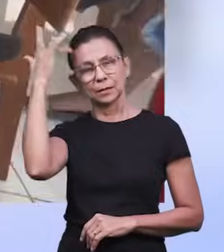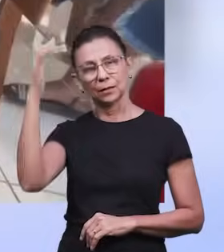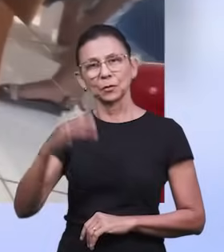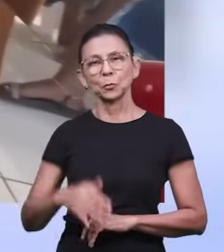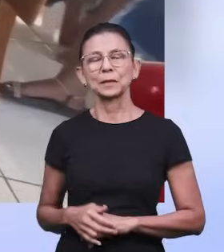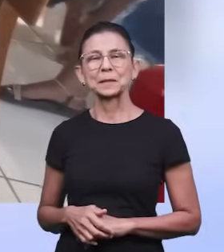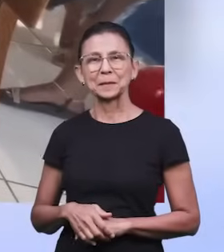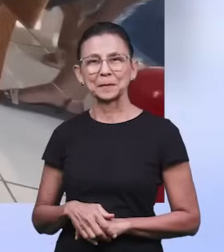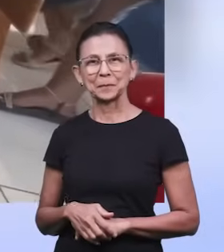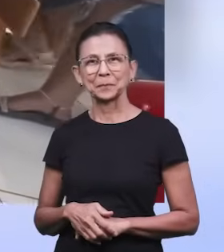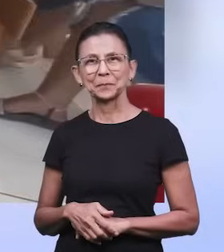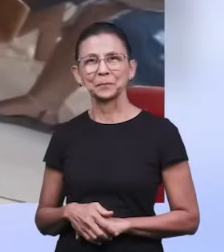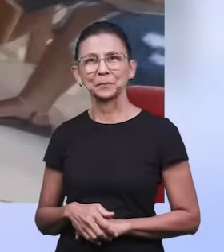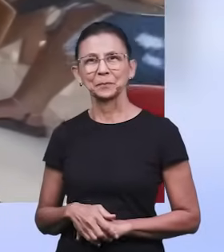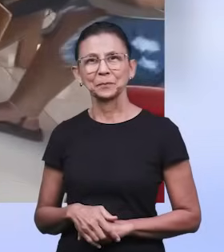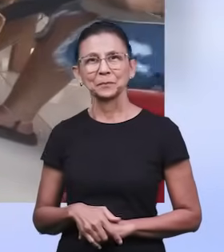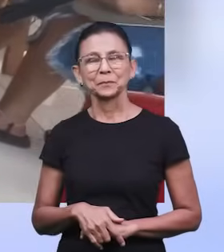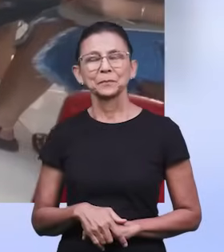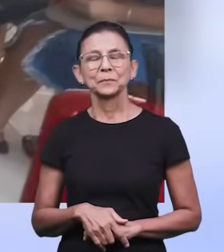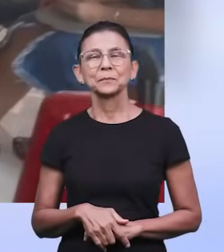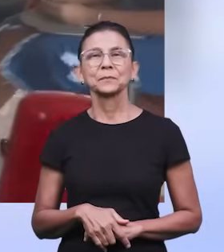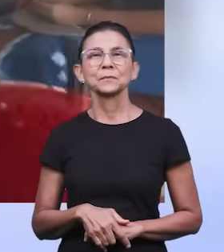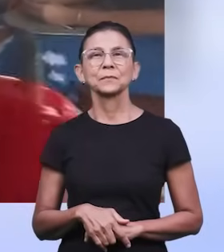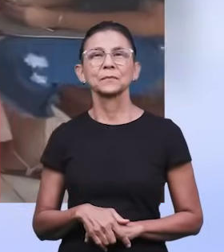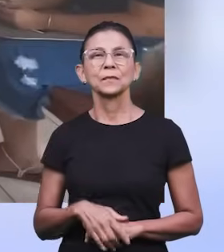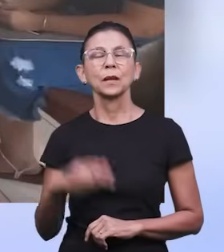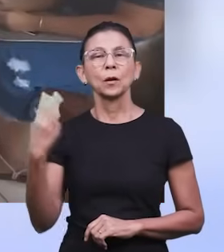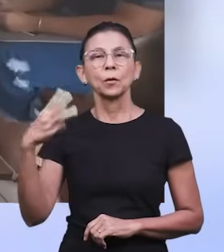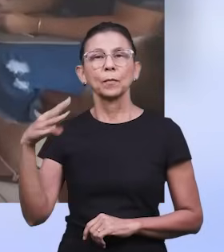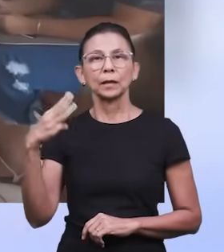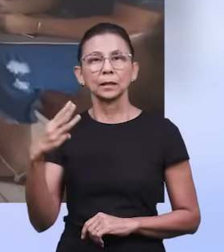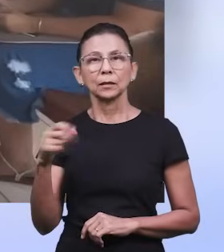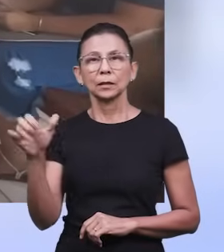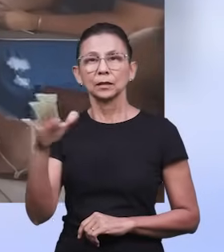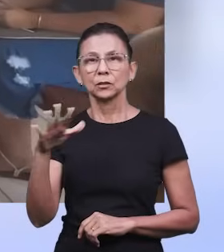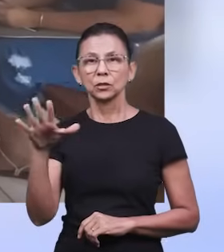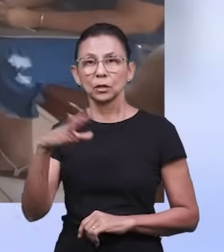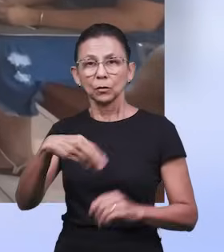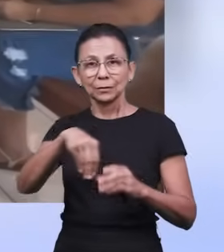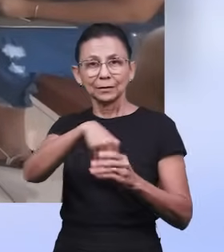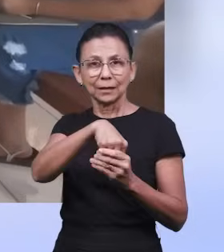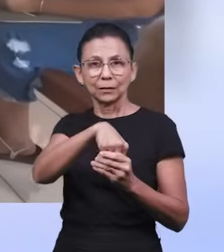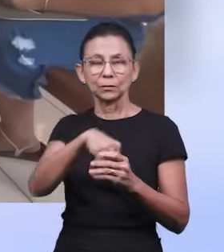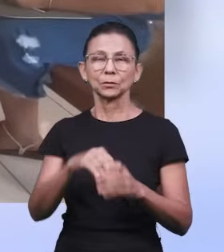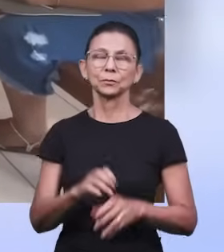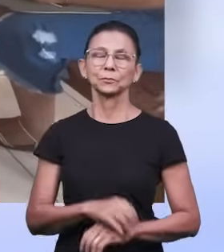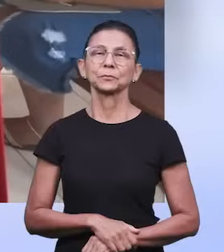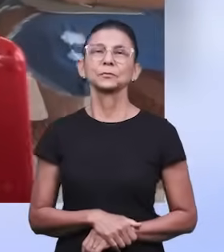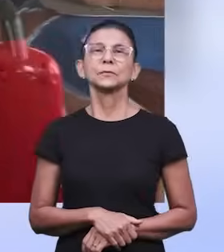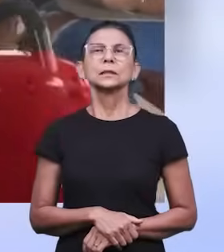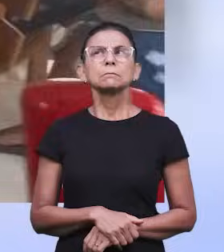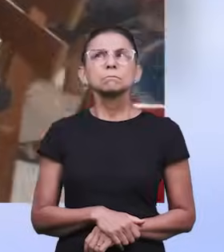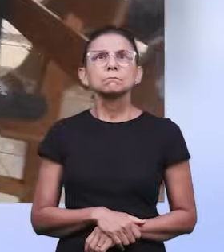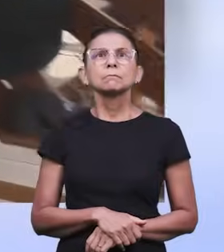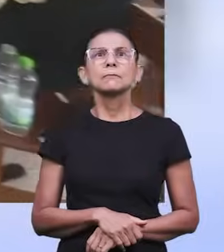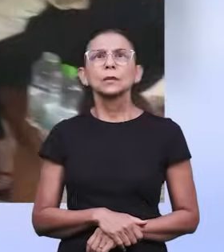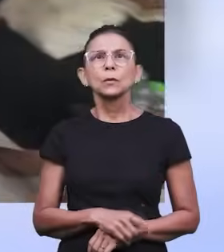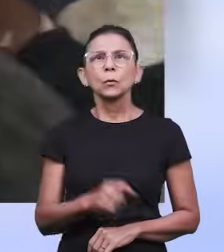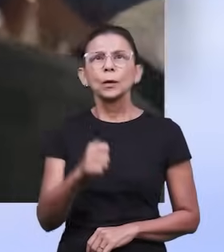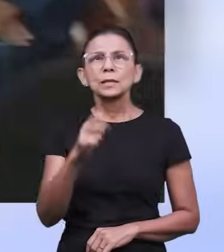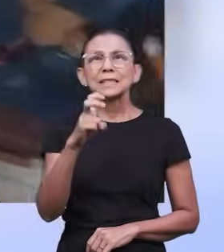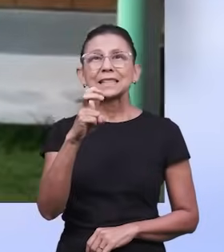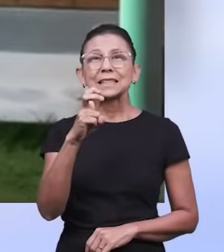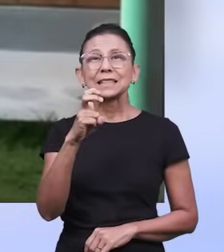São Luís para Itaipava do Grajaú, localizado ali no centro do estado do Maranhão, e eles percorreram aí quase